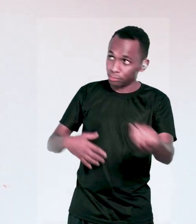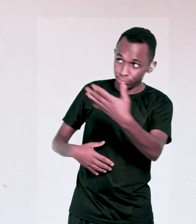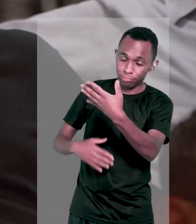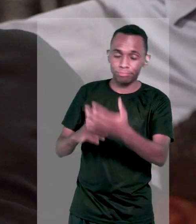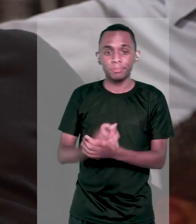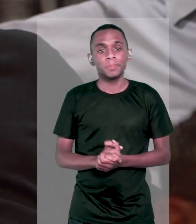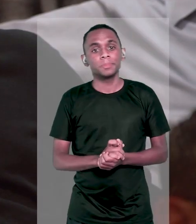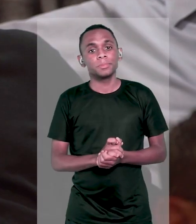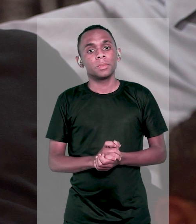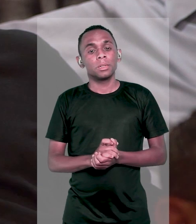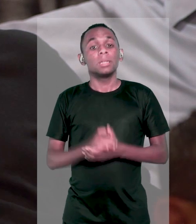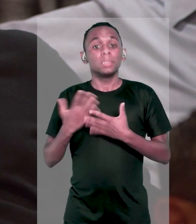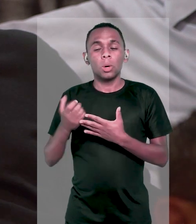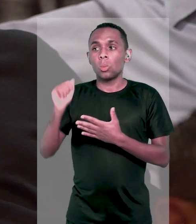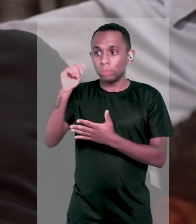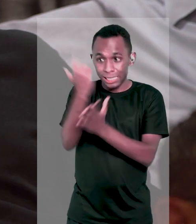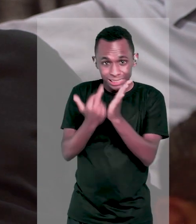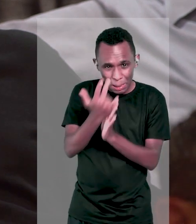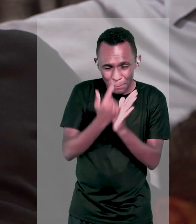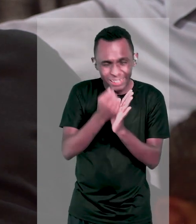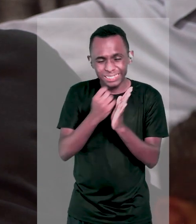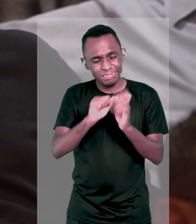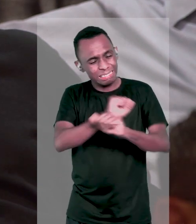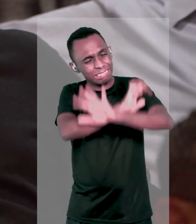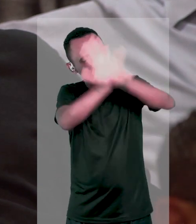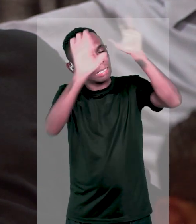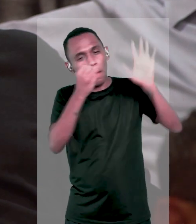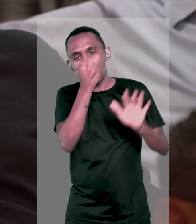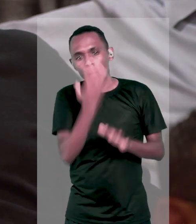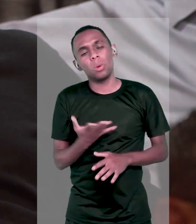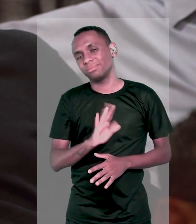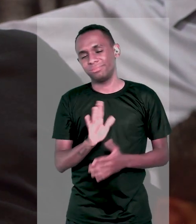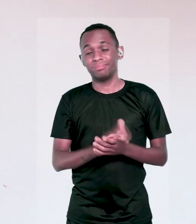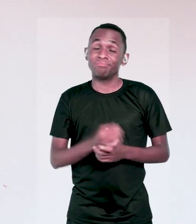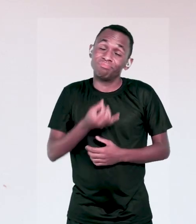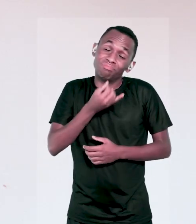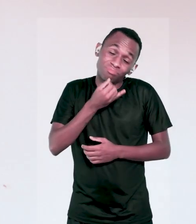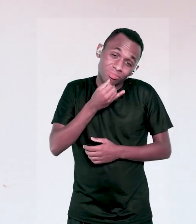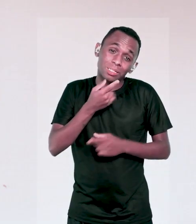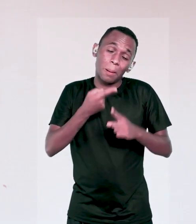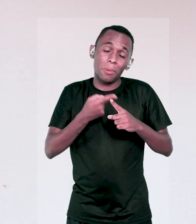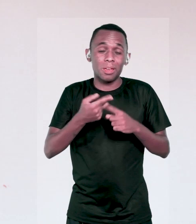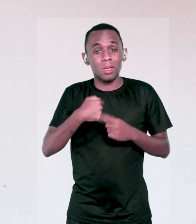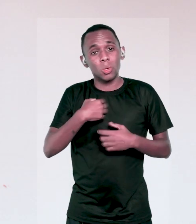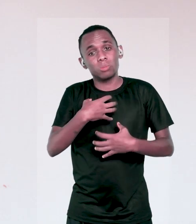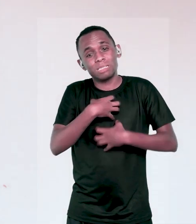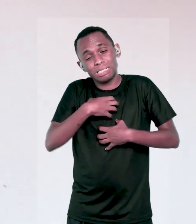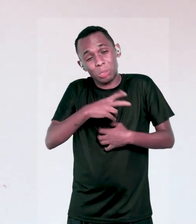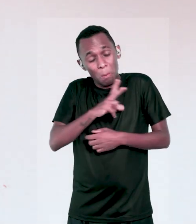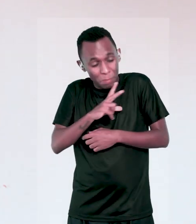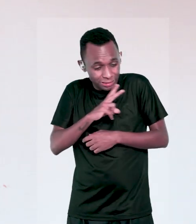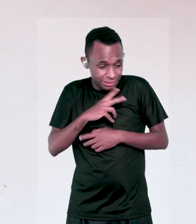palestra mostrando algumas imagens pelo artista que se chama Ricardo Coelho, que é